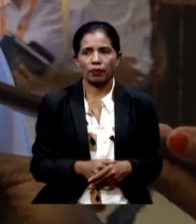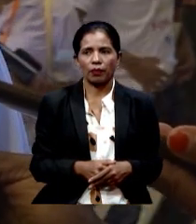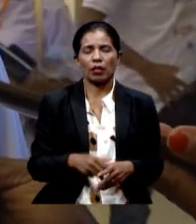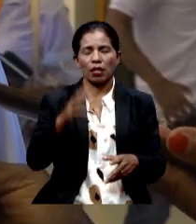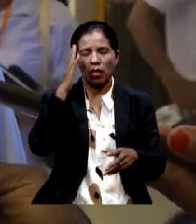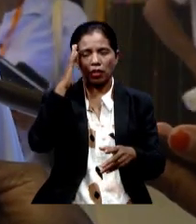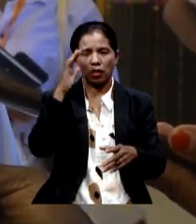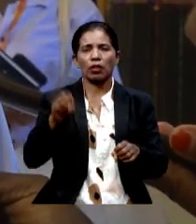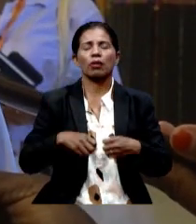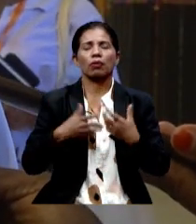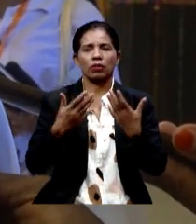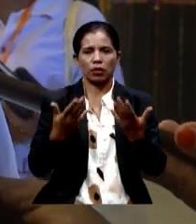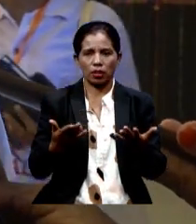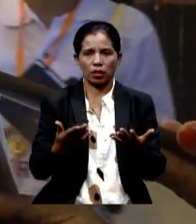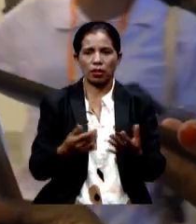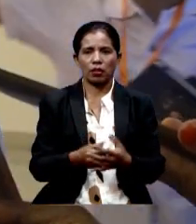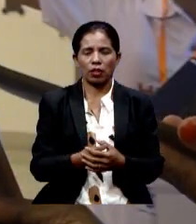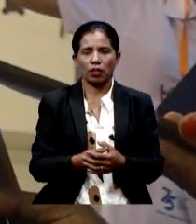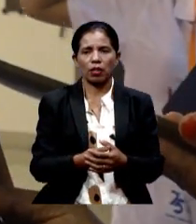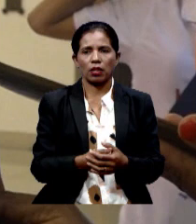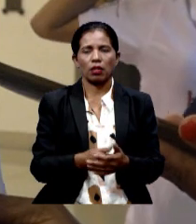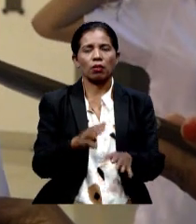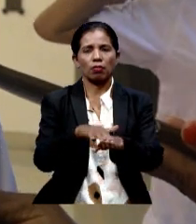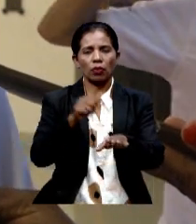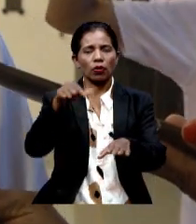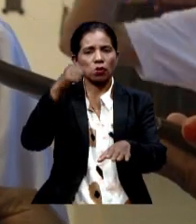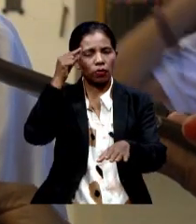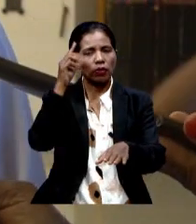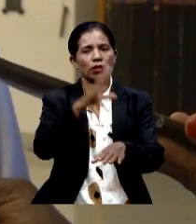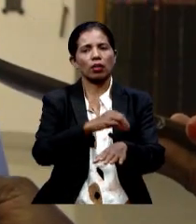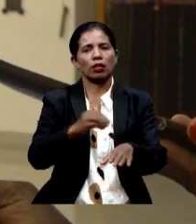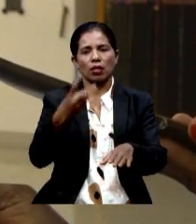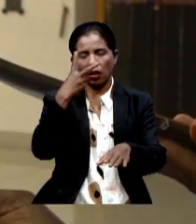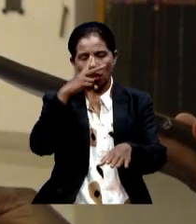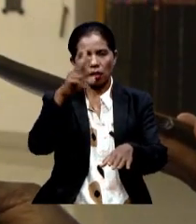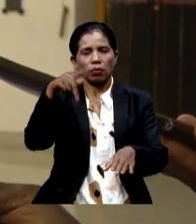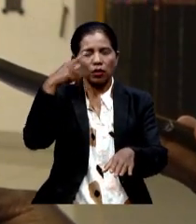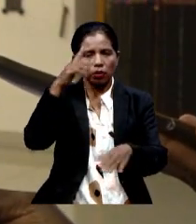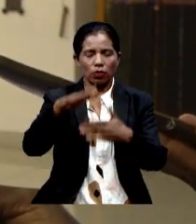atender ou pensar lobby governos, lobby políticos irão.